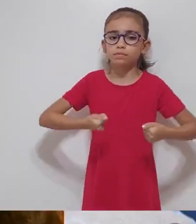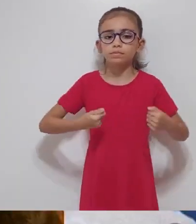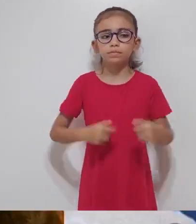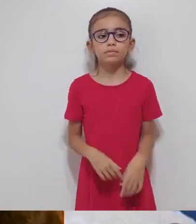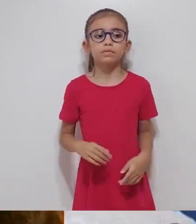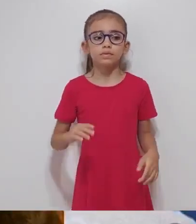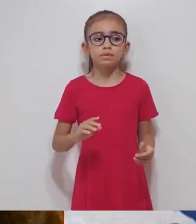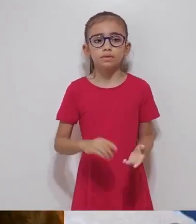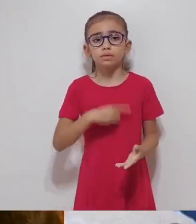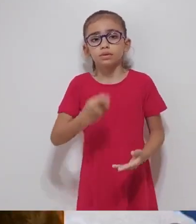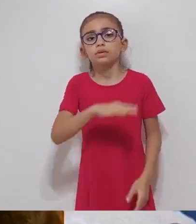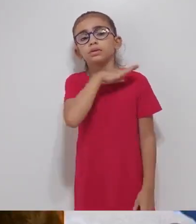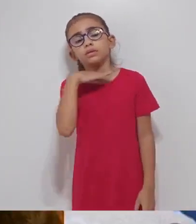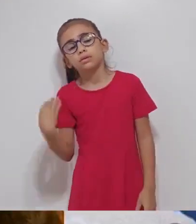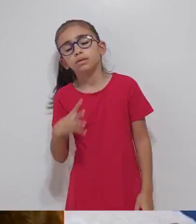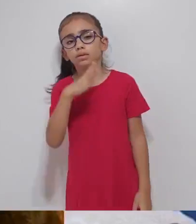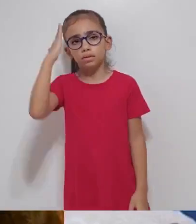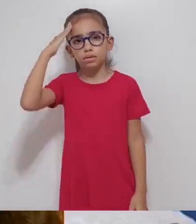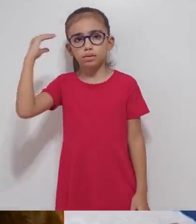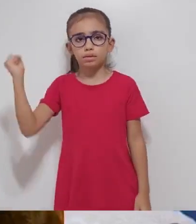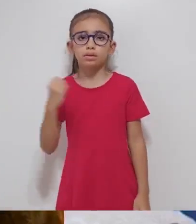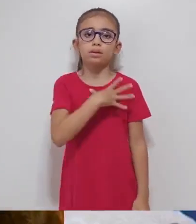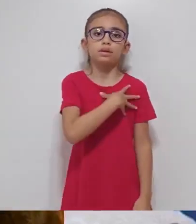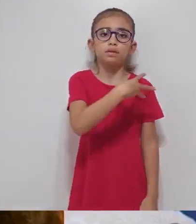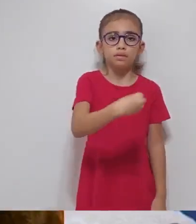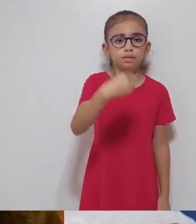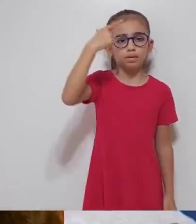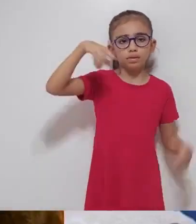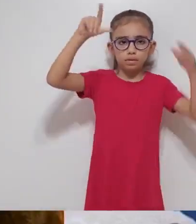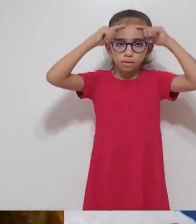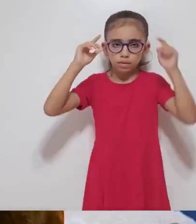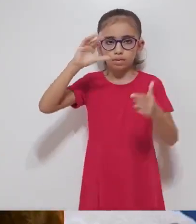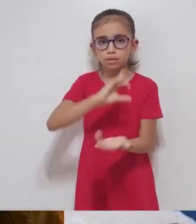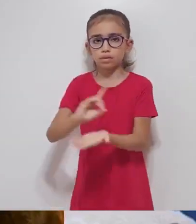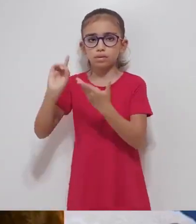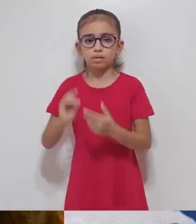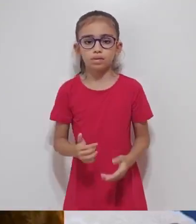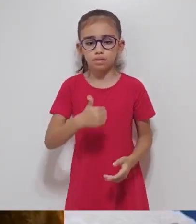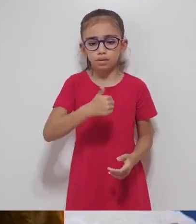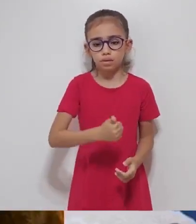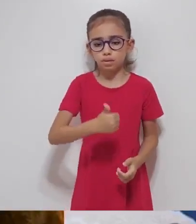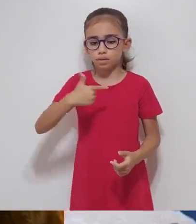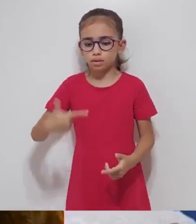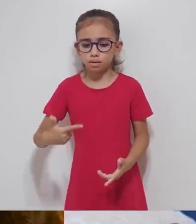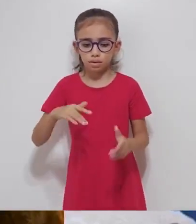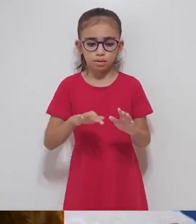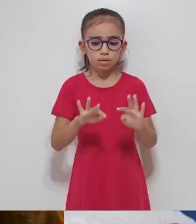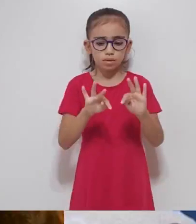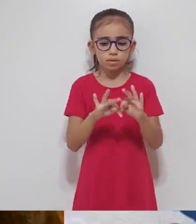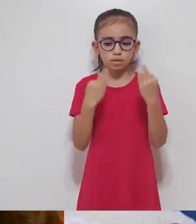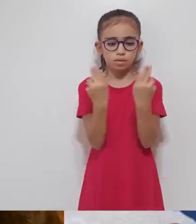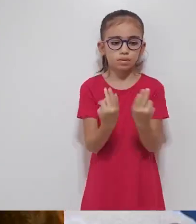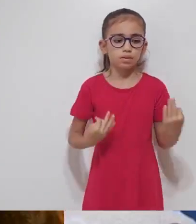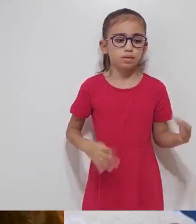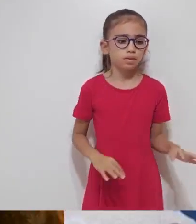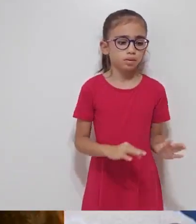da morte do rei Salomão, filho do rei Davi, as 12 tribos se dividiram.